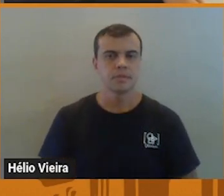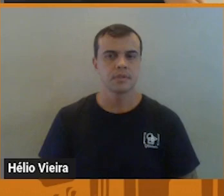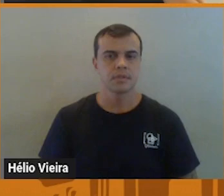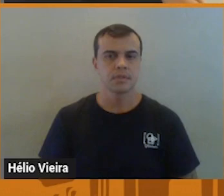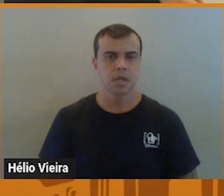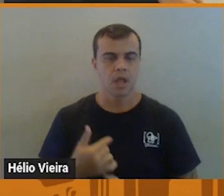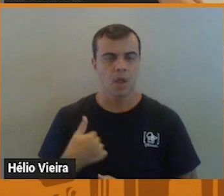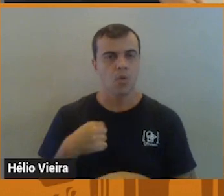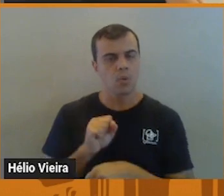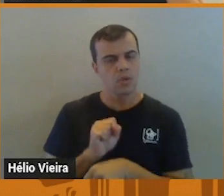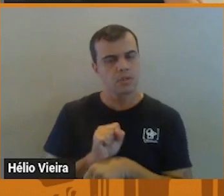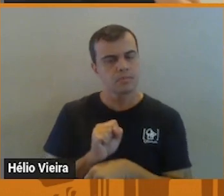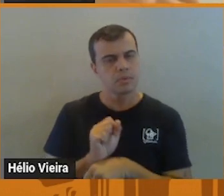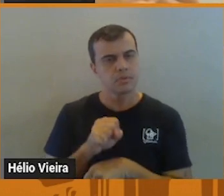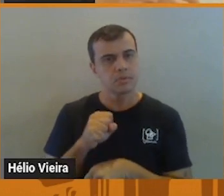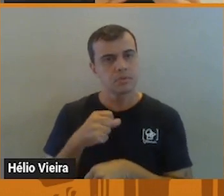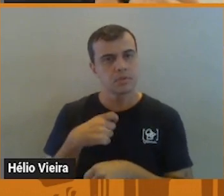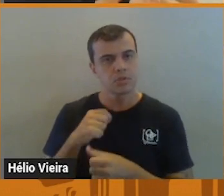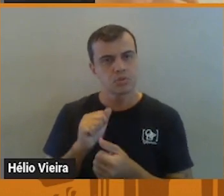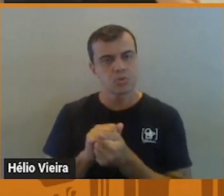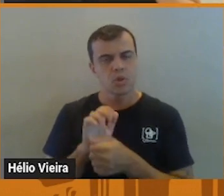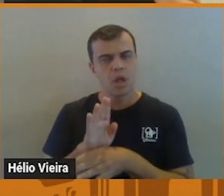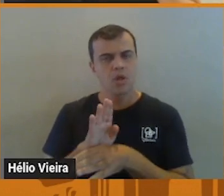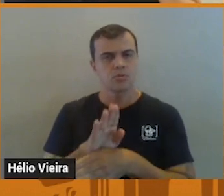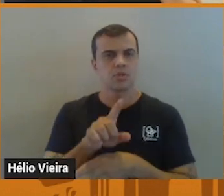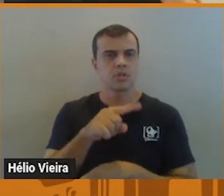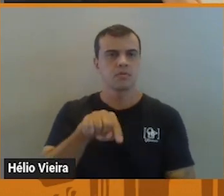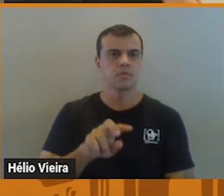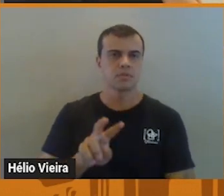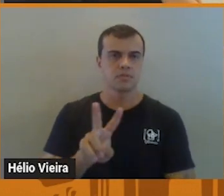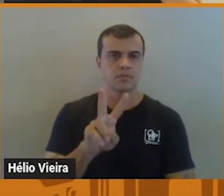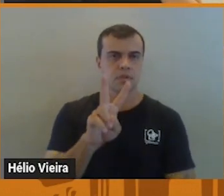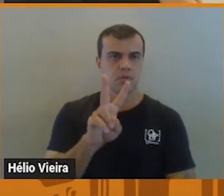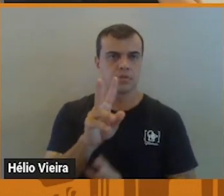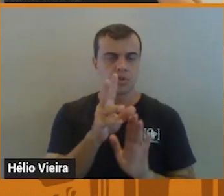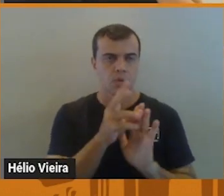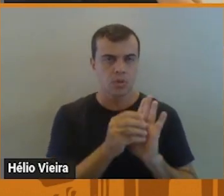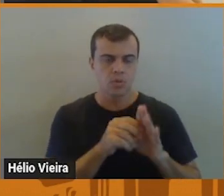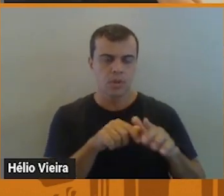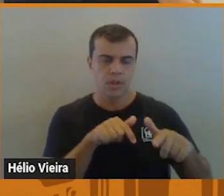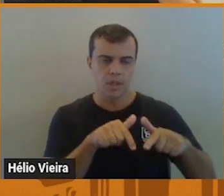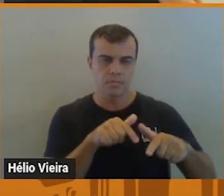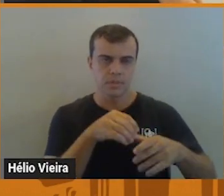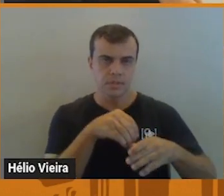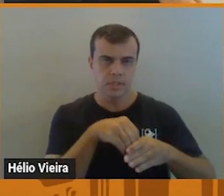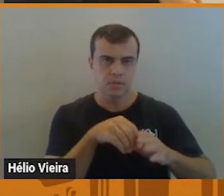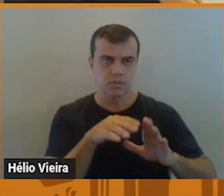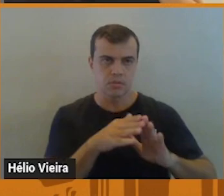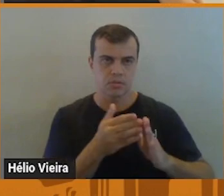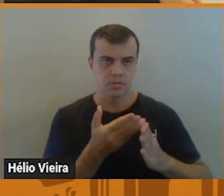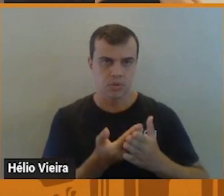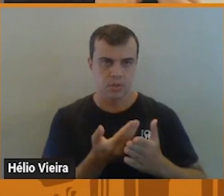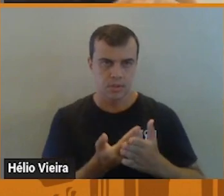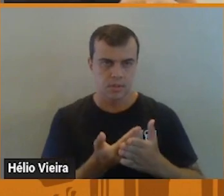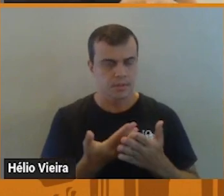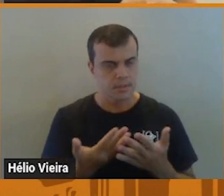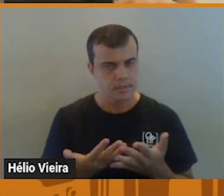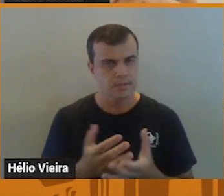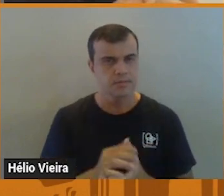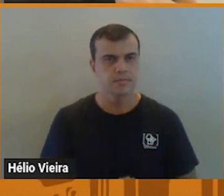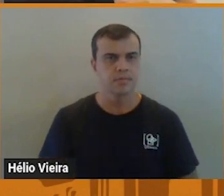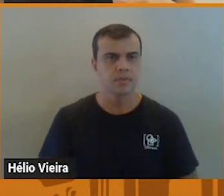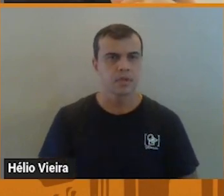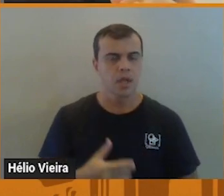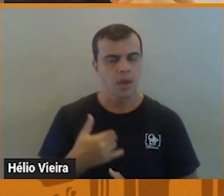eu espero, né, que ela possa vir agregar valores aos conteúdos trabalhados dentro de sala de aula. É isso, gente.